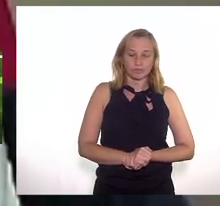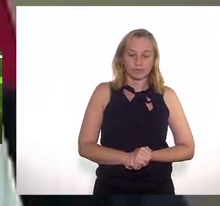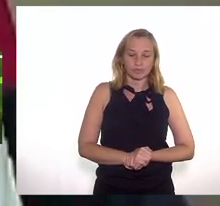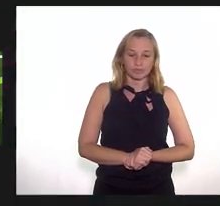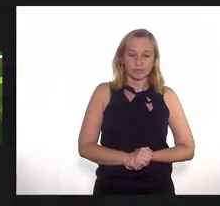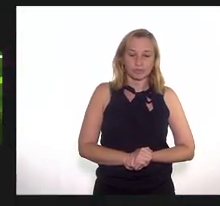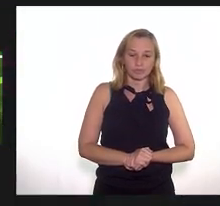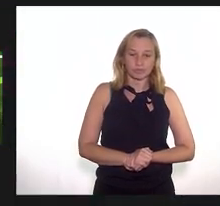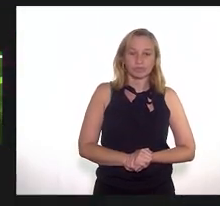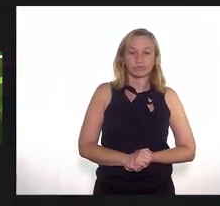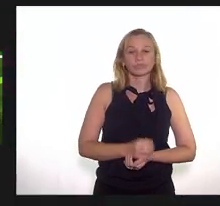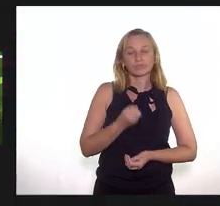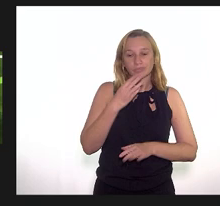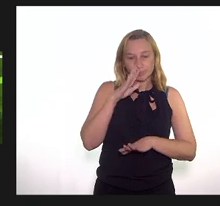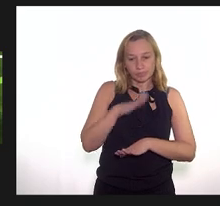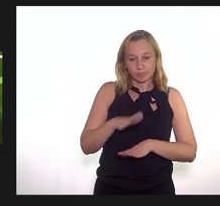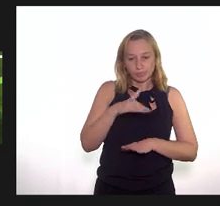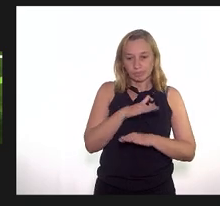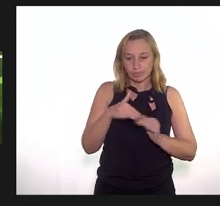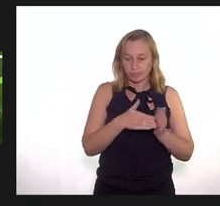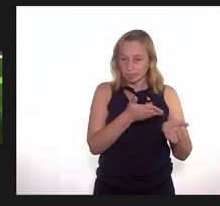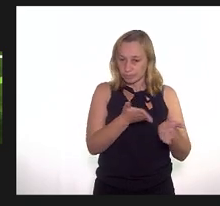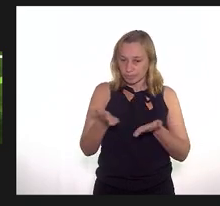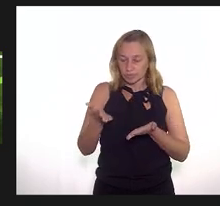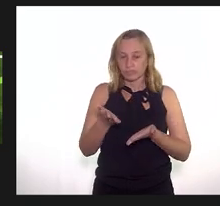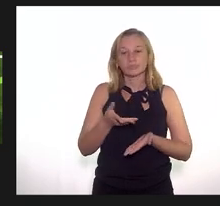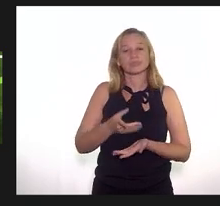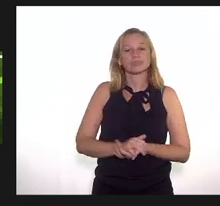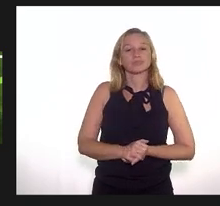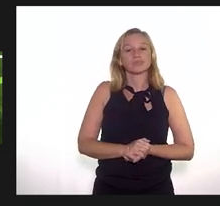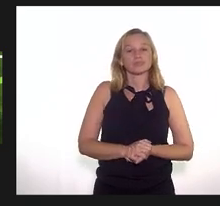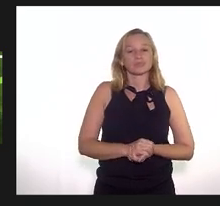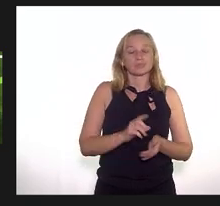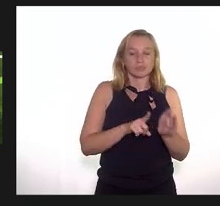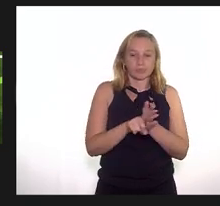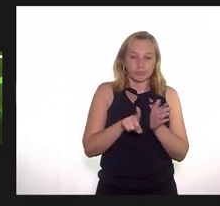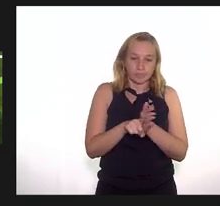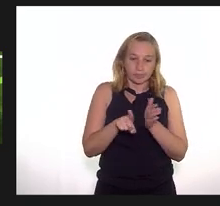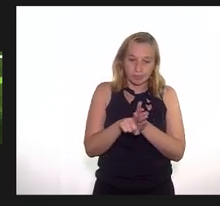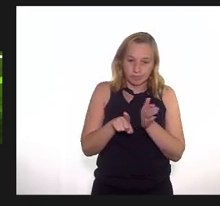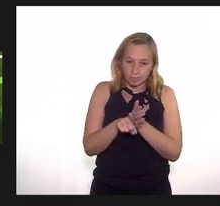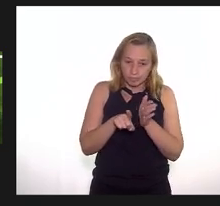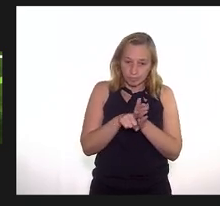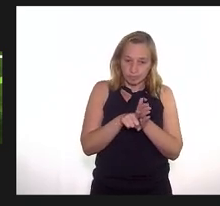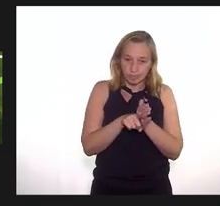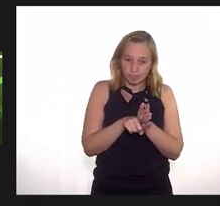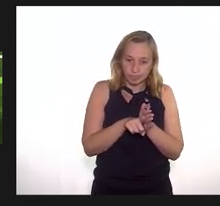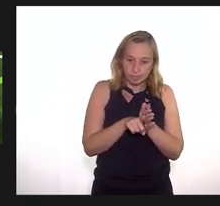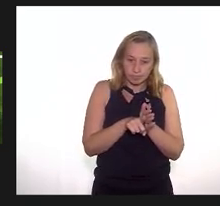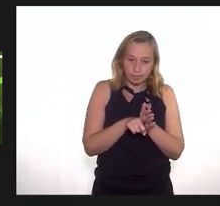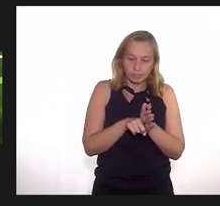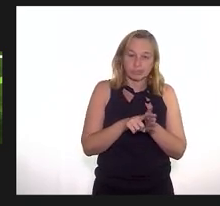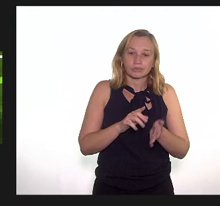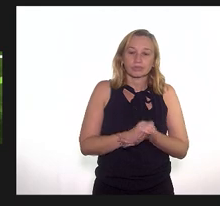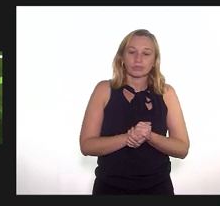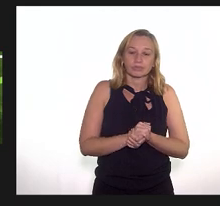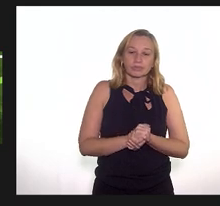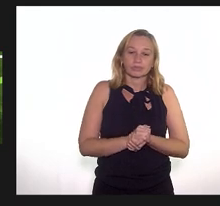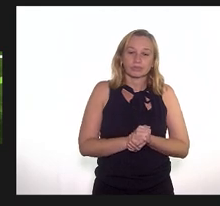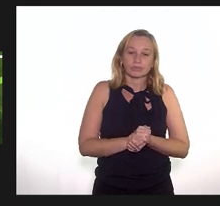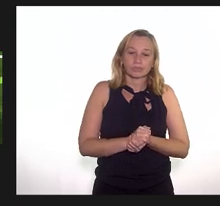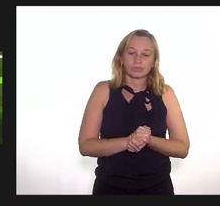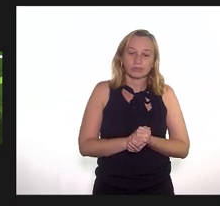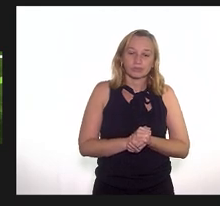observação? Deputada, boa tarde a todos. Eu tinha algumas perguntas para se entrou no túnel aqui. Espera aí, vamos lá. Eu